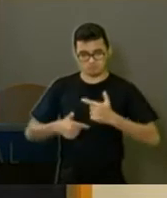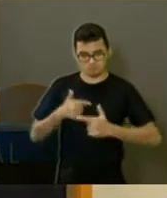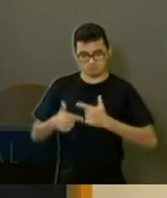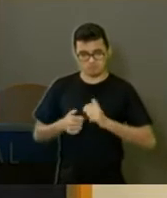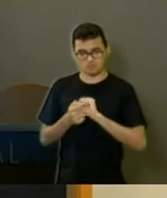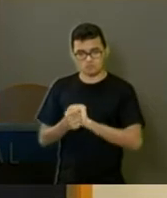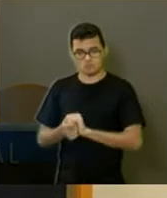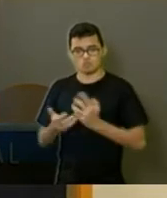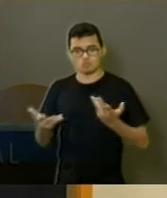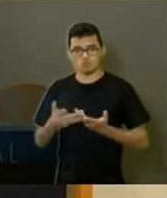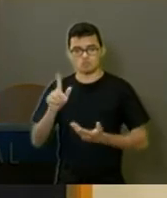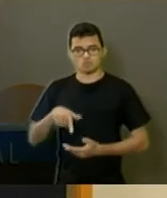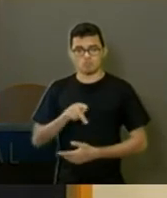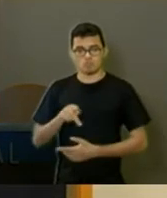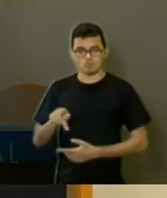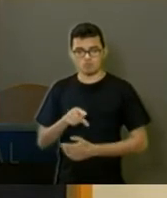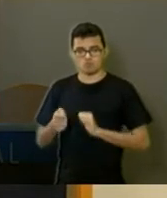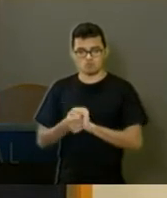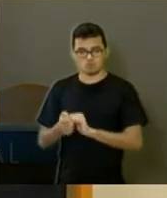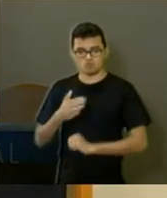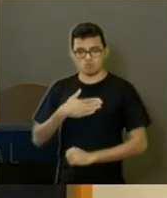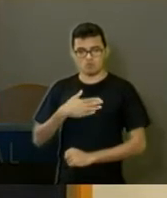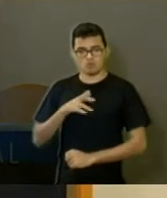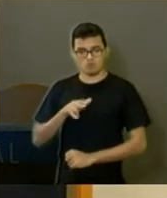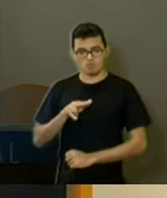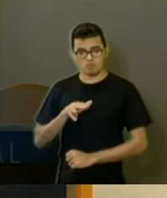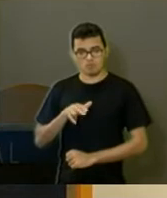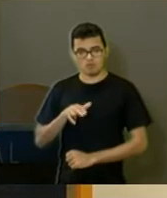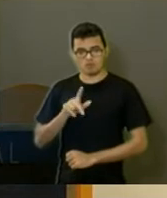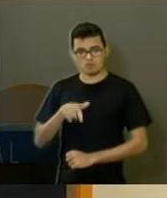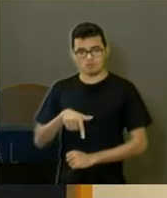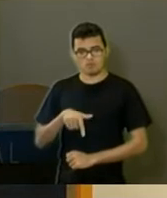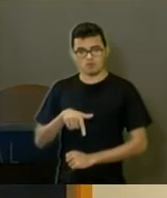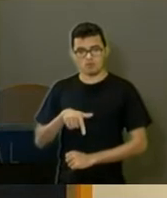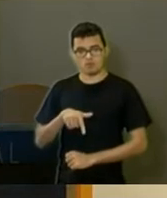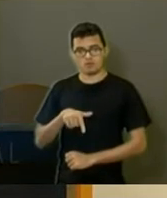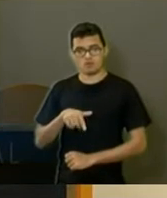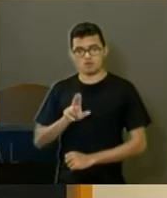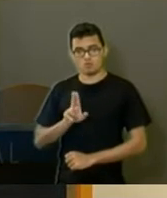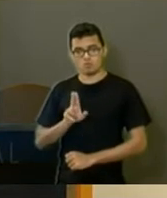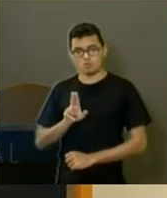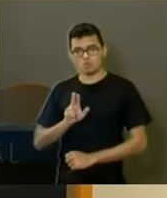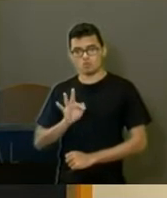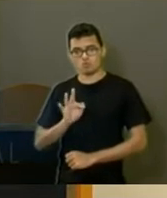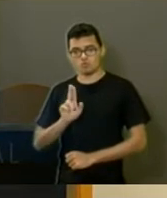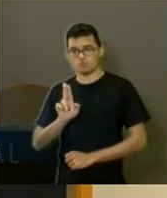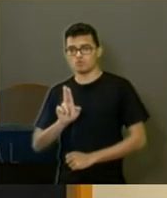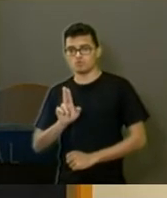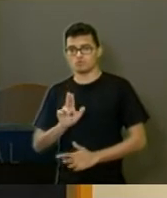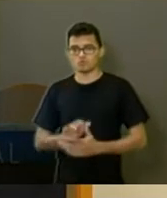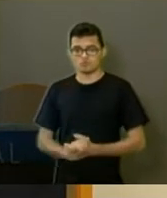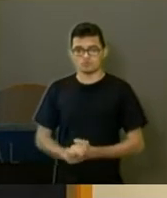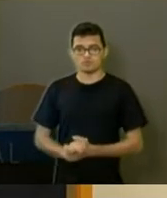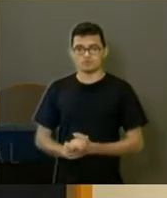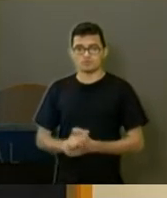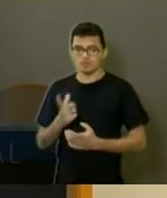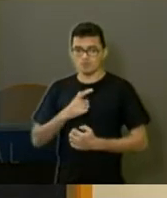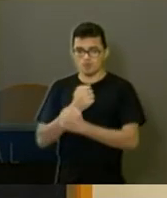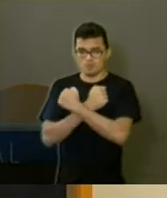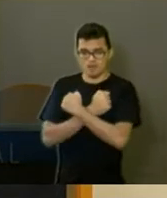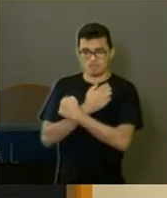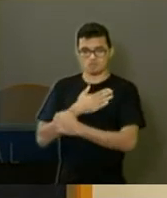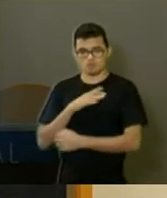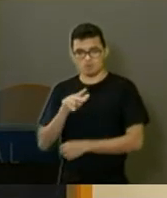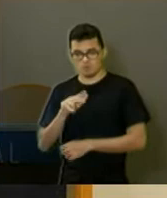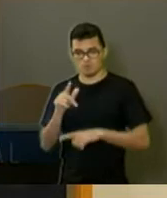é professor junto com meu irmão lá na Federal de Uberlândia. Manda um abraço para meu irmão, que eu vejo mais você do que ele.